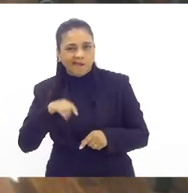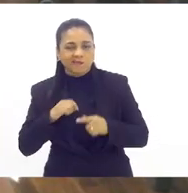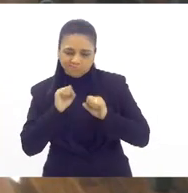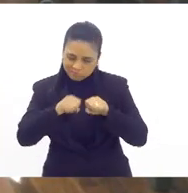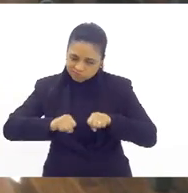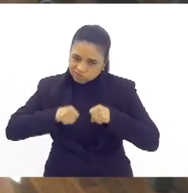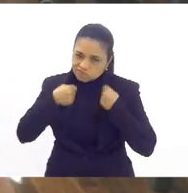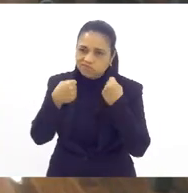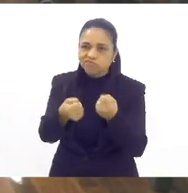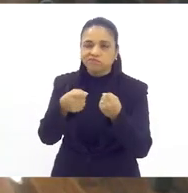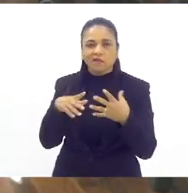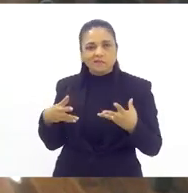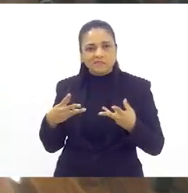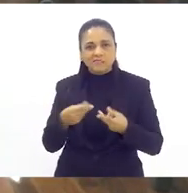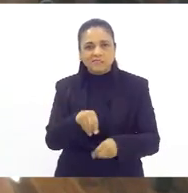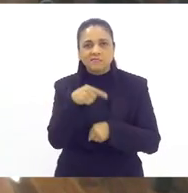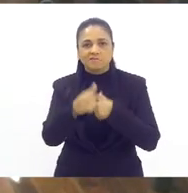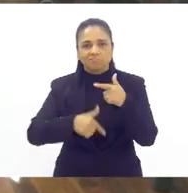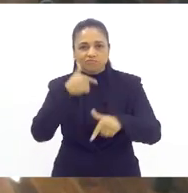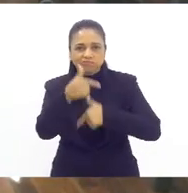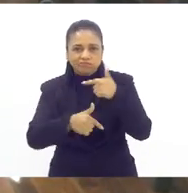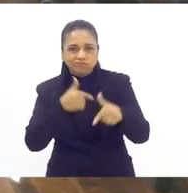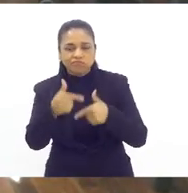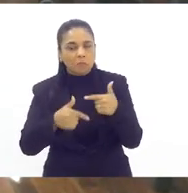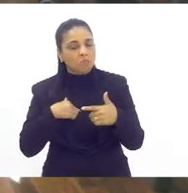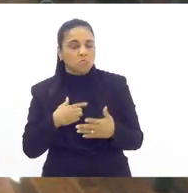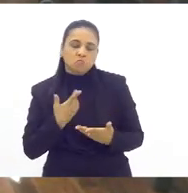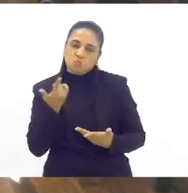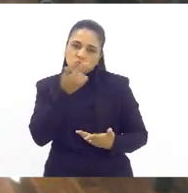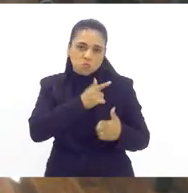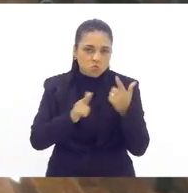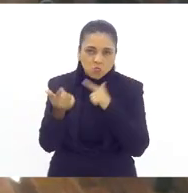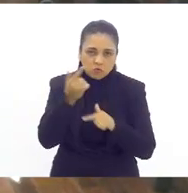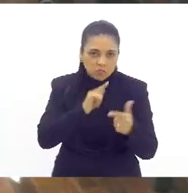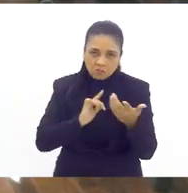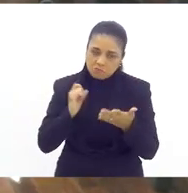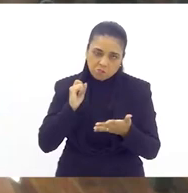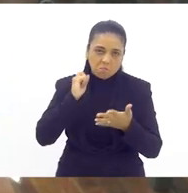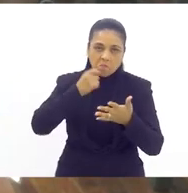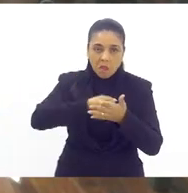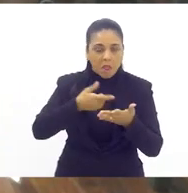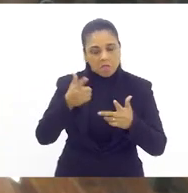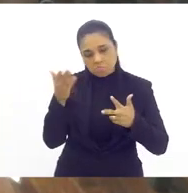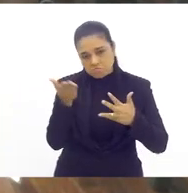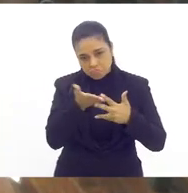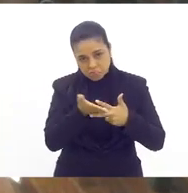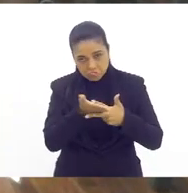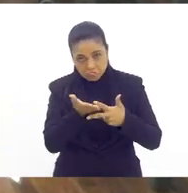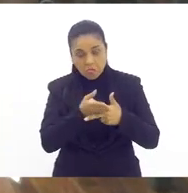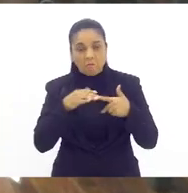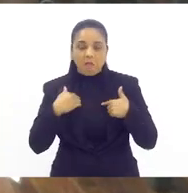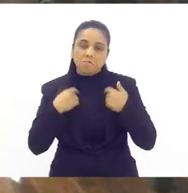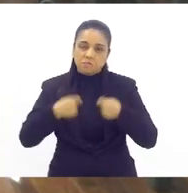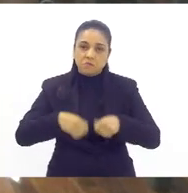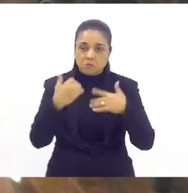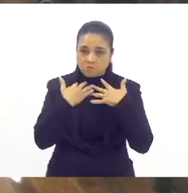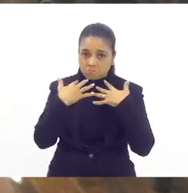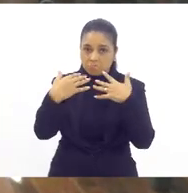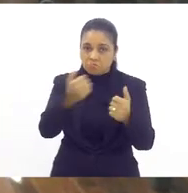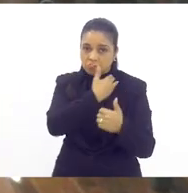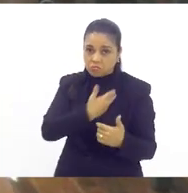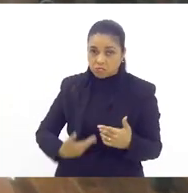parlamentares sensíveis ainda não é frutificou é importante que nós aqui nessa audiência pública nos orientamos Para